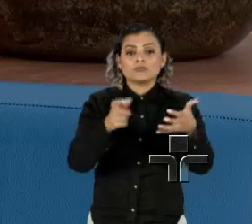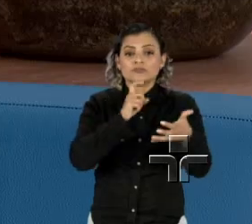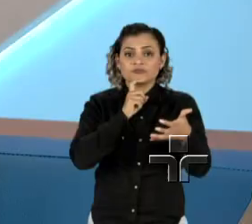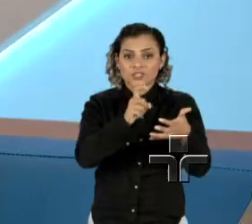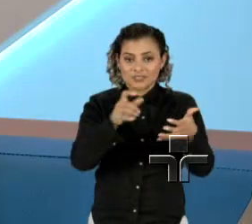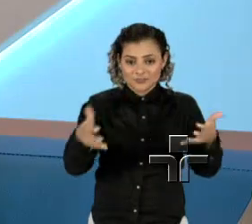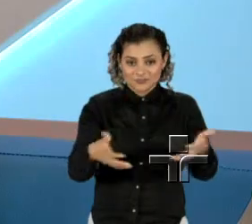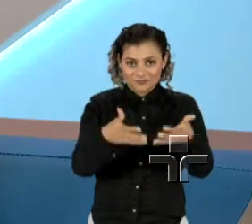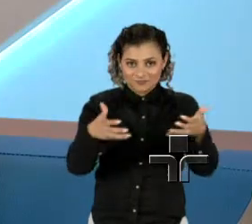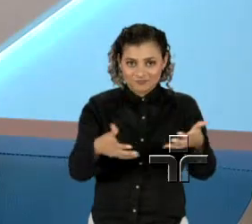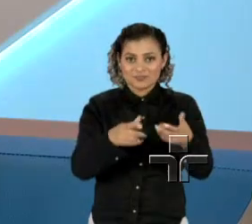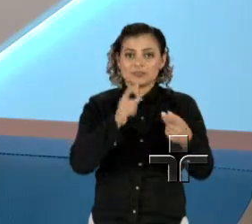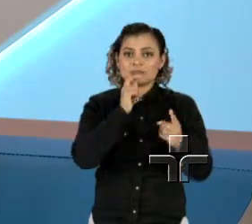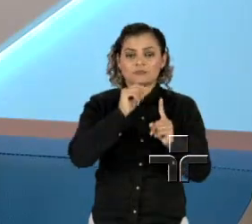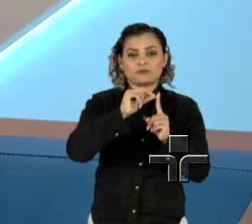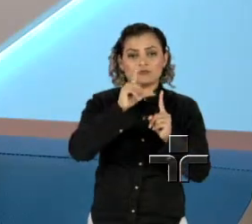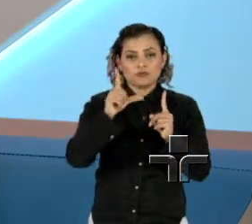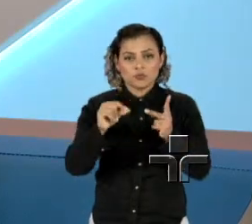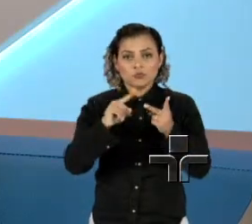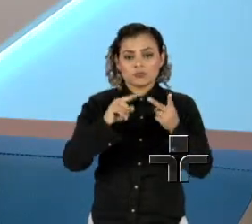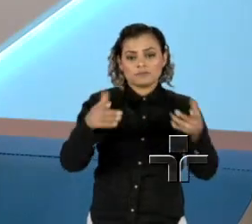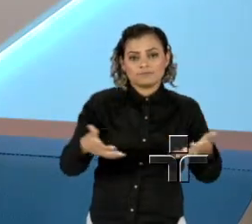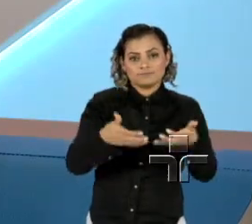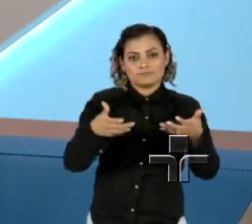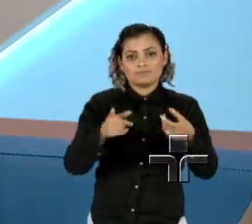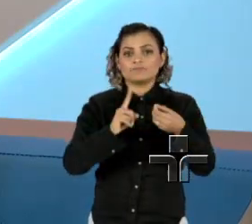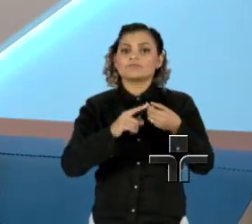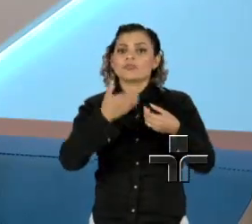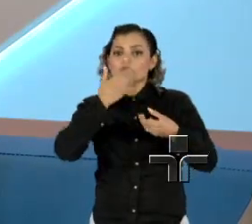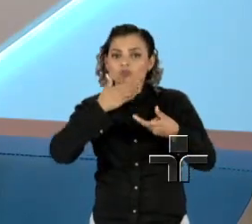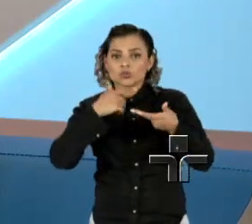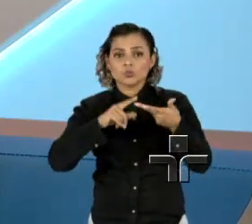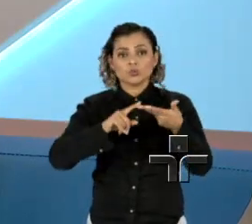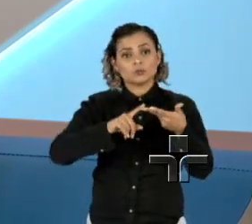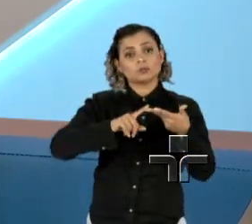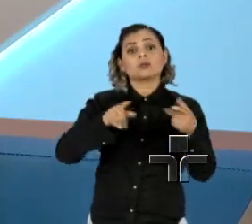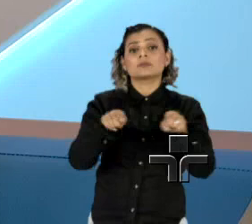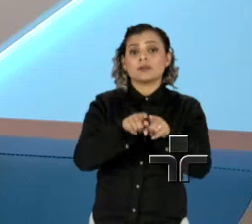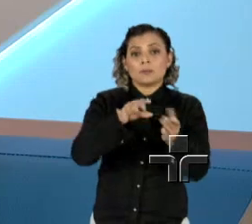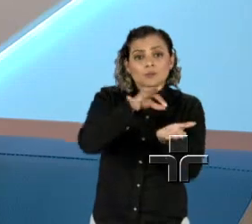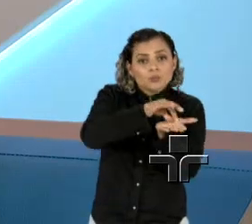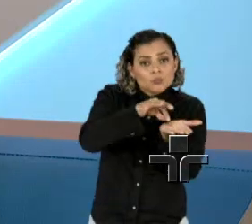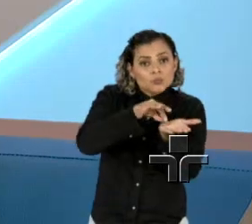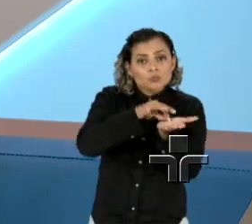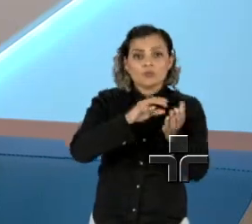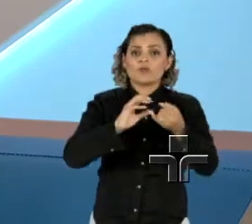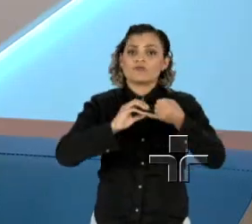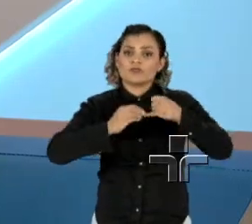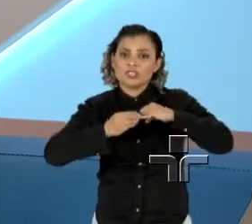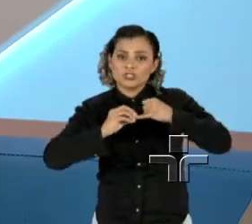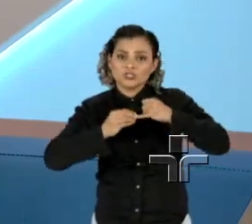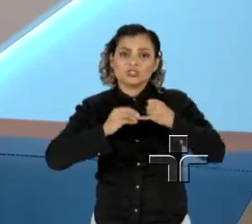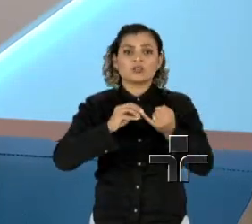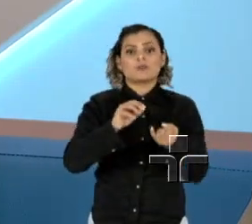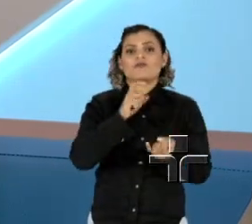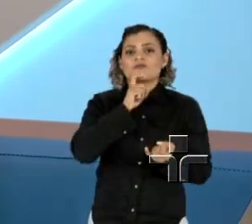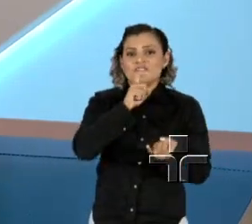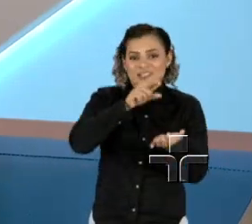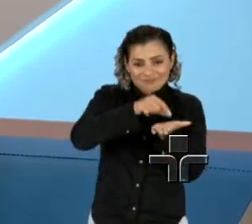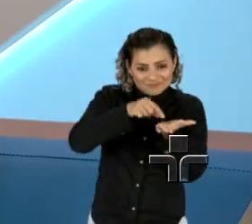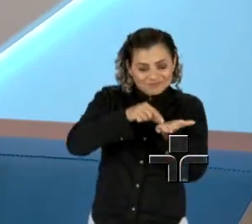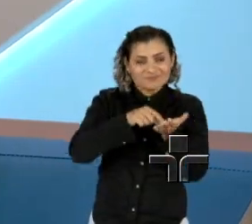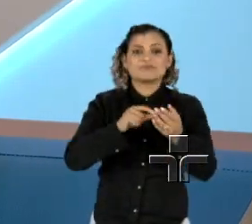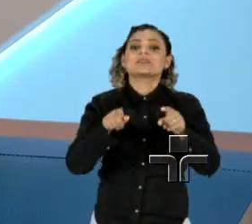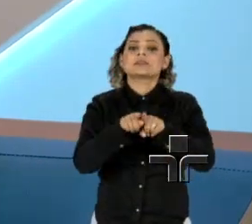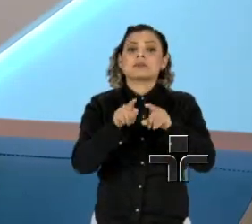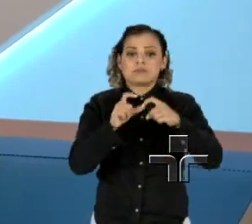Então, folhas, hortaliças, frutas, grãos como feijão, ervilha, uhum, lentilha.